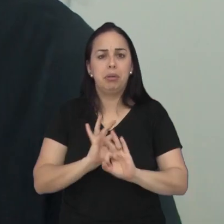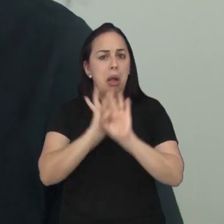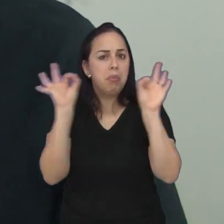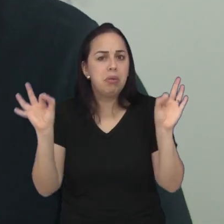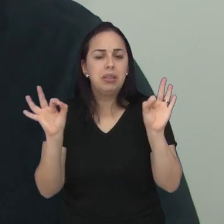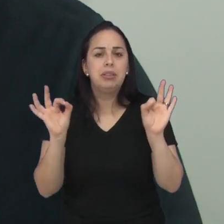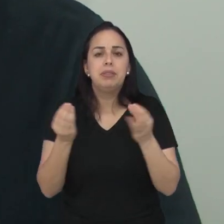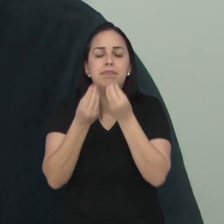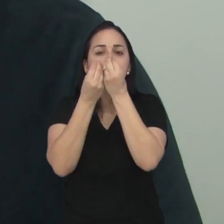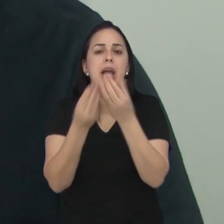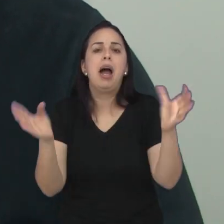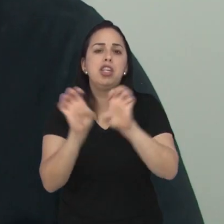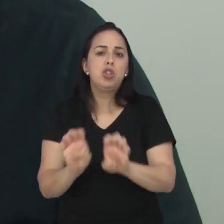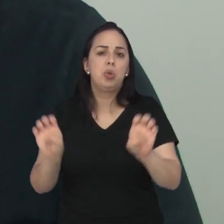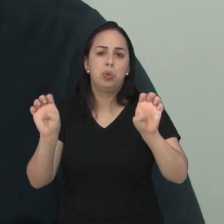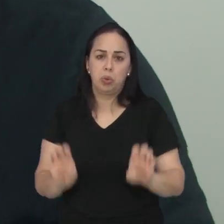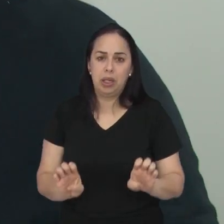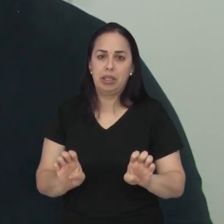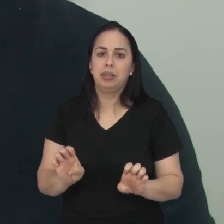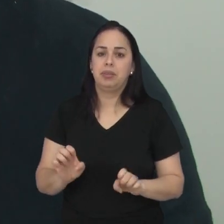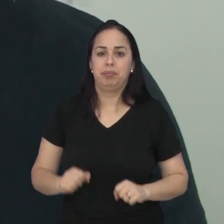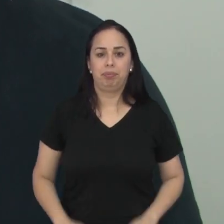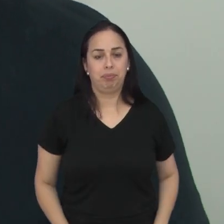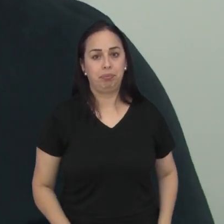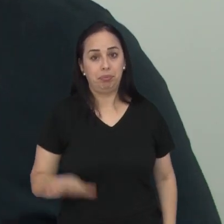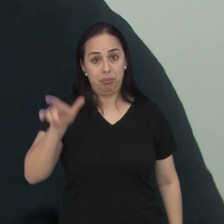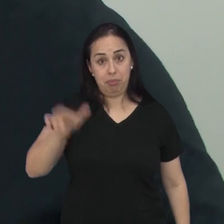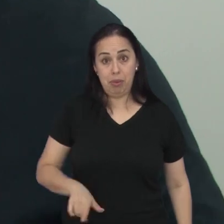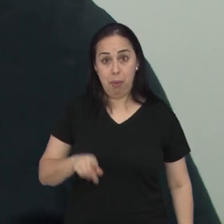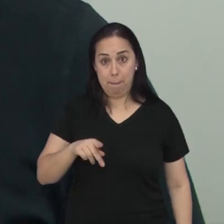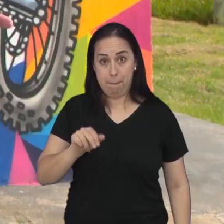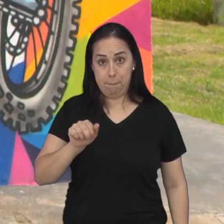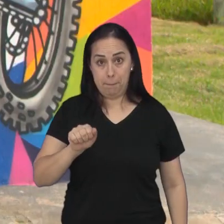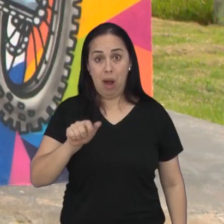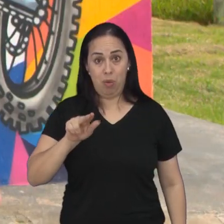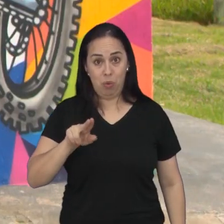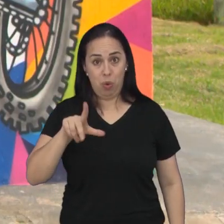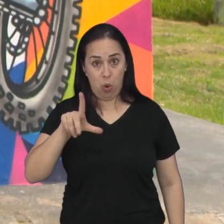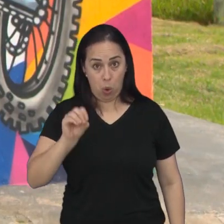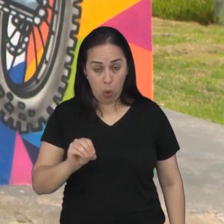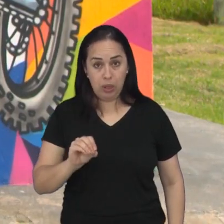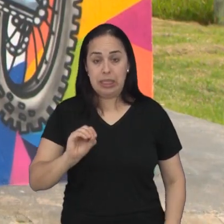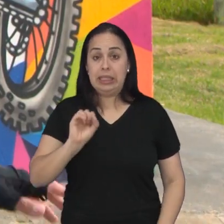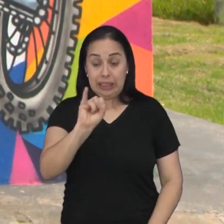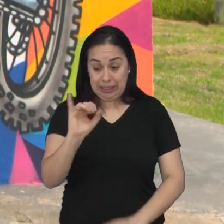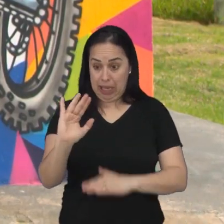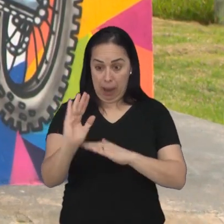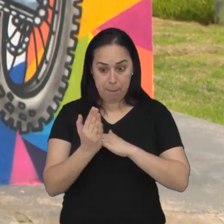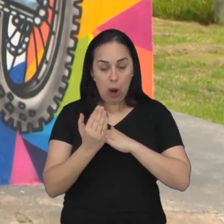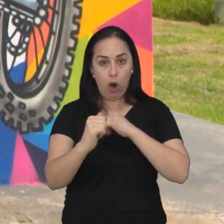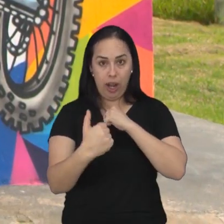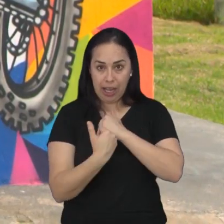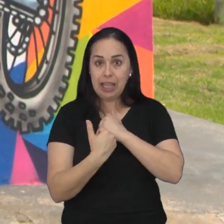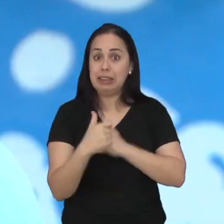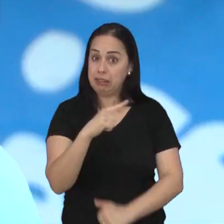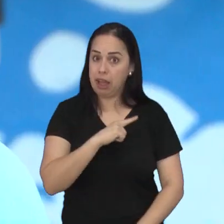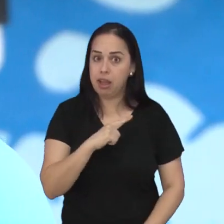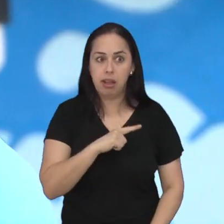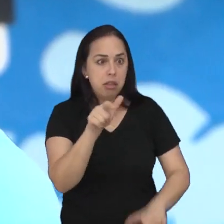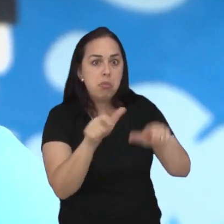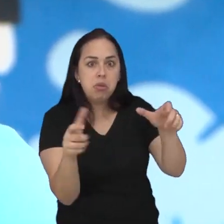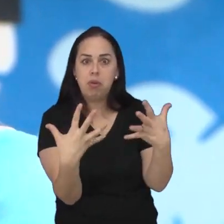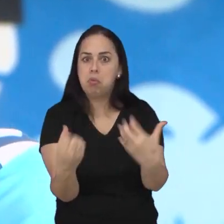de se incentivar, né? E dar estrutura para aqueles praticantes que estão aí na nossa cidade. Na opinião do Paulo, quanto maior o apoio aos